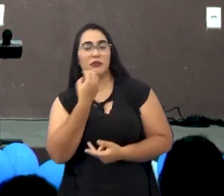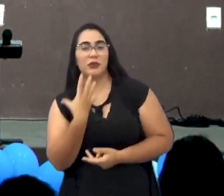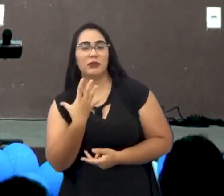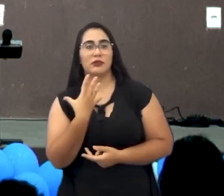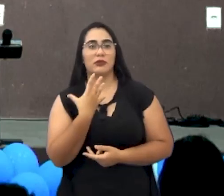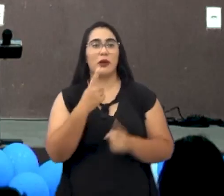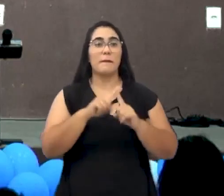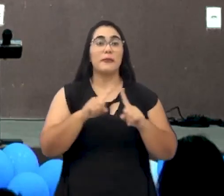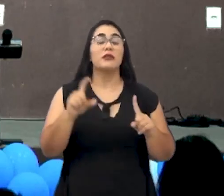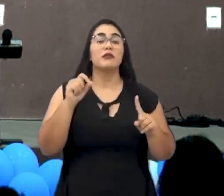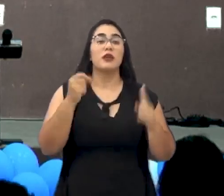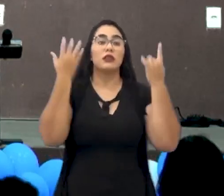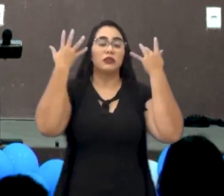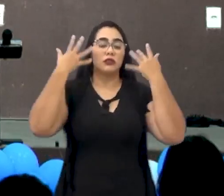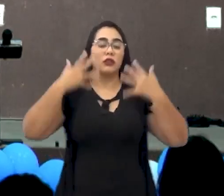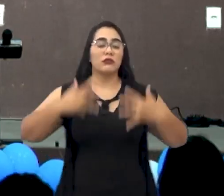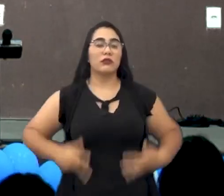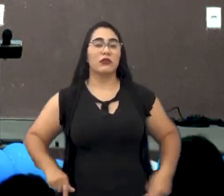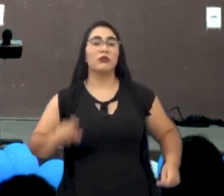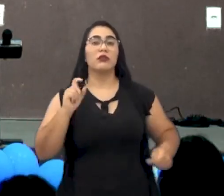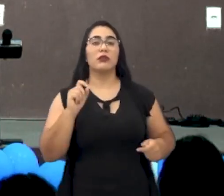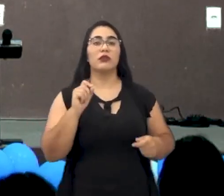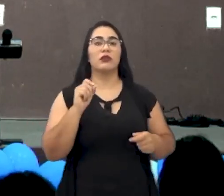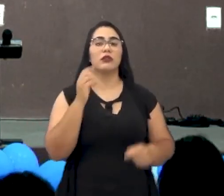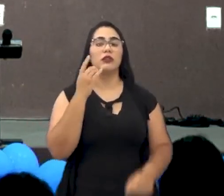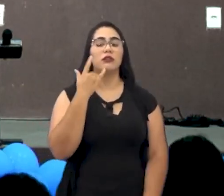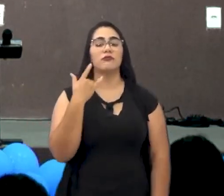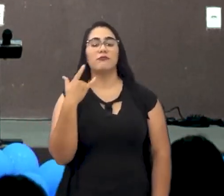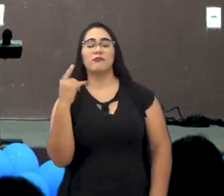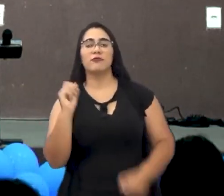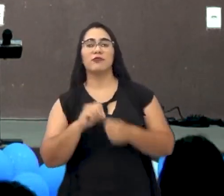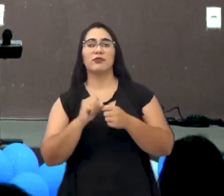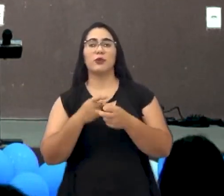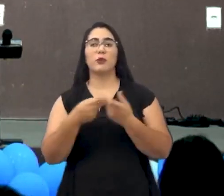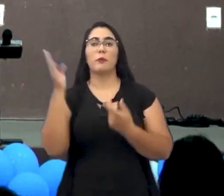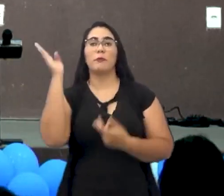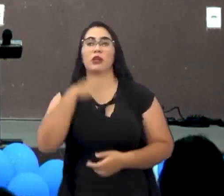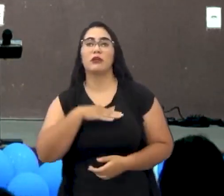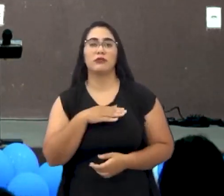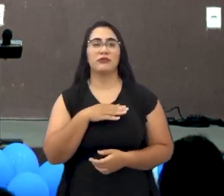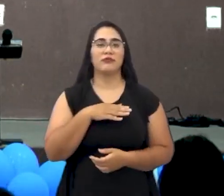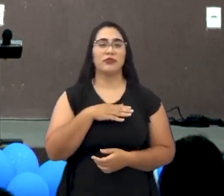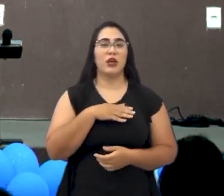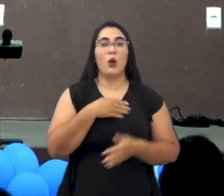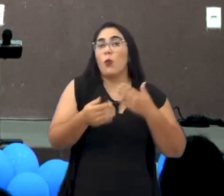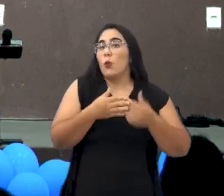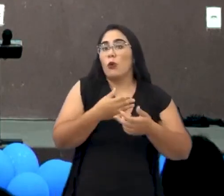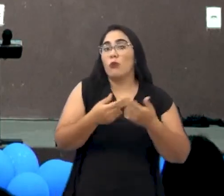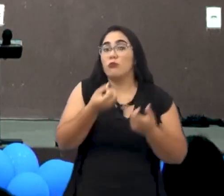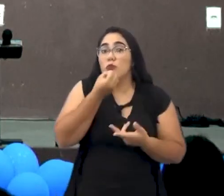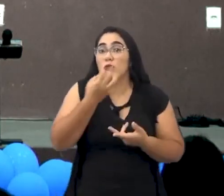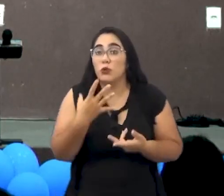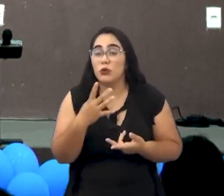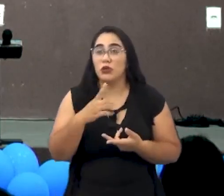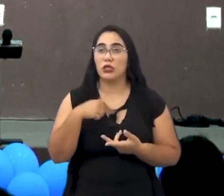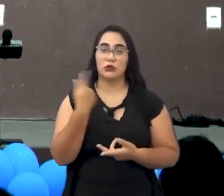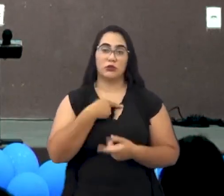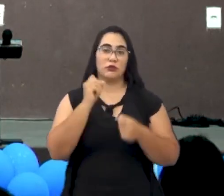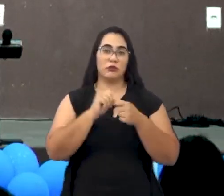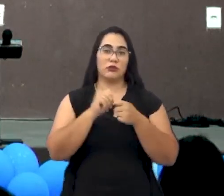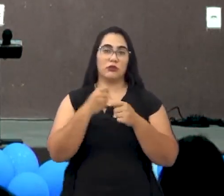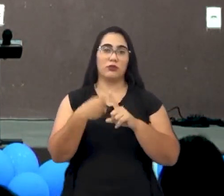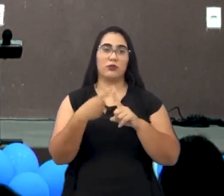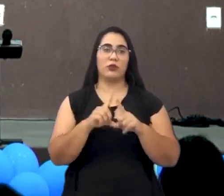ele é naturalmente inclinado ao mal. Qualquer bem que o homem possa fazer é nada mais, nada menos que proveniente da graça de Deus de alguma